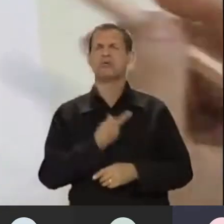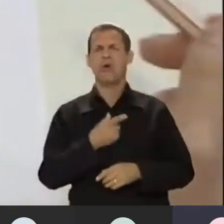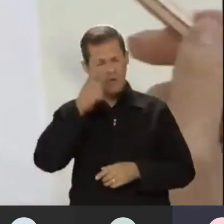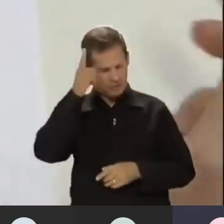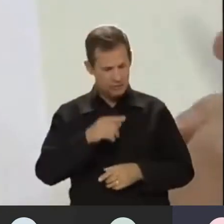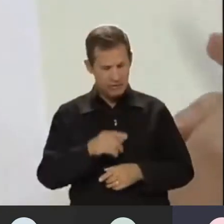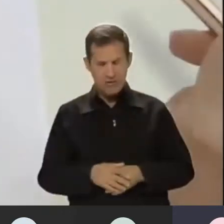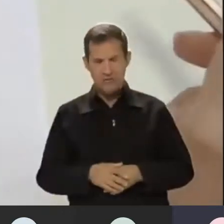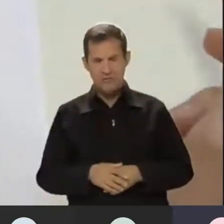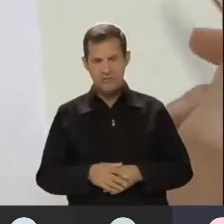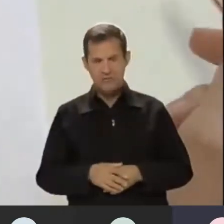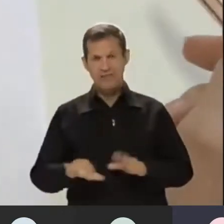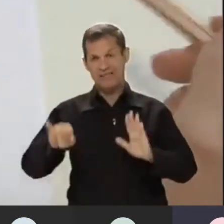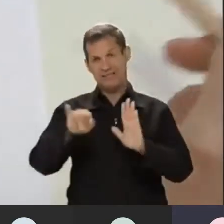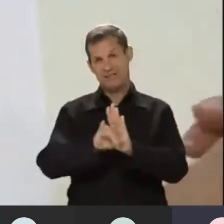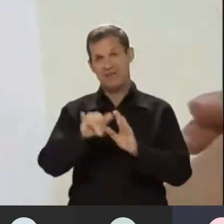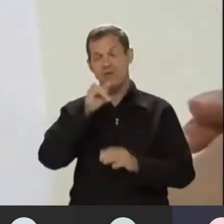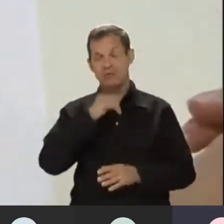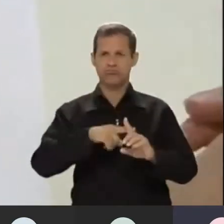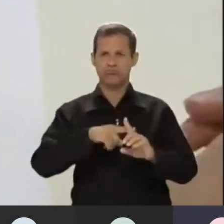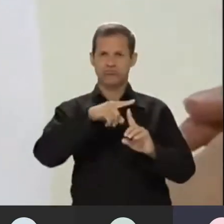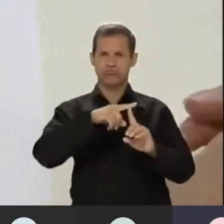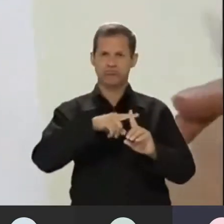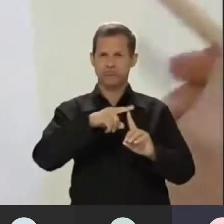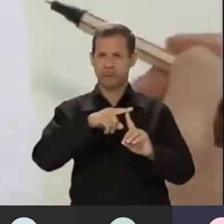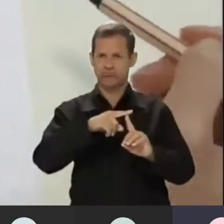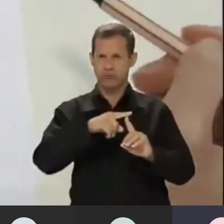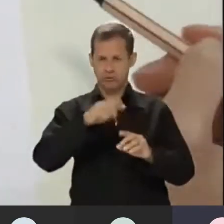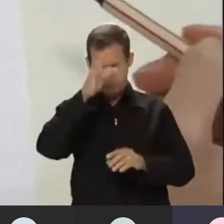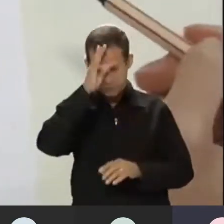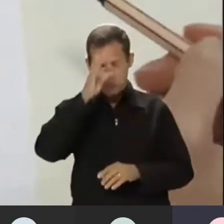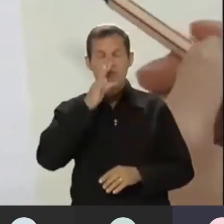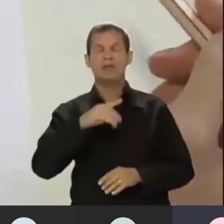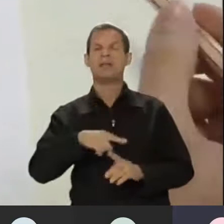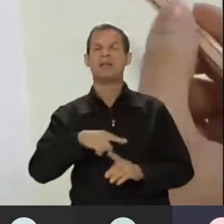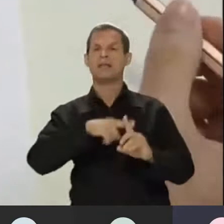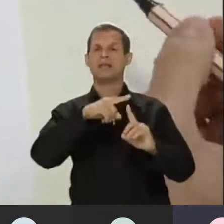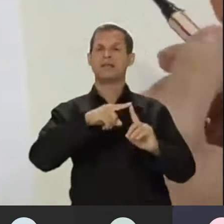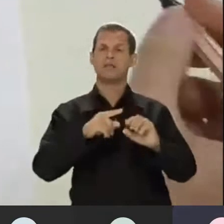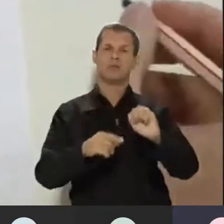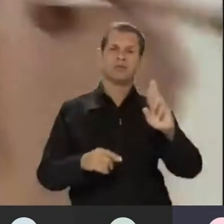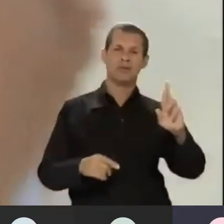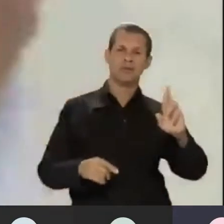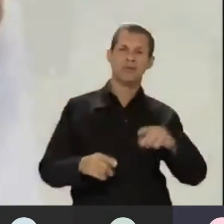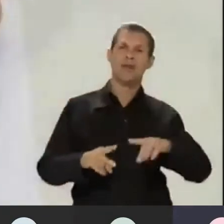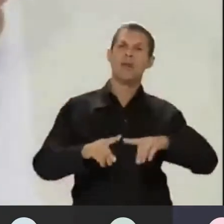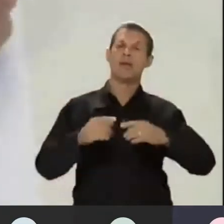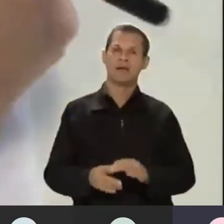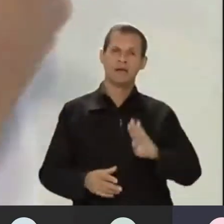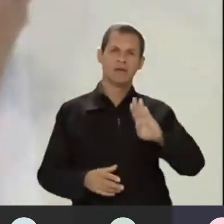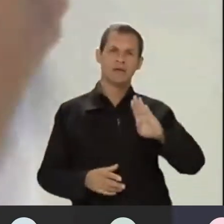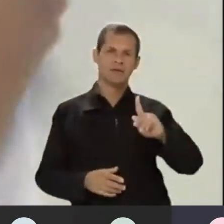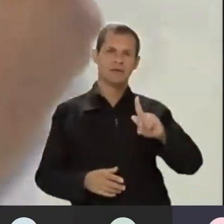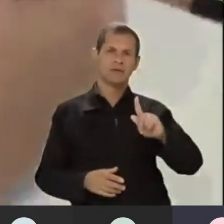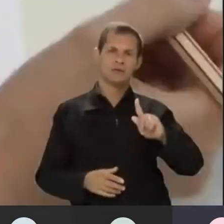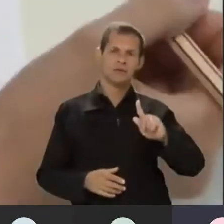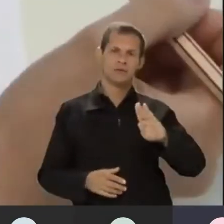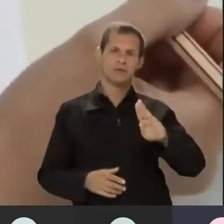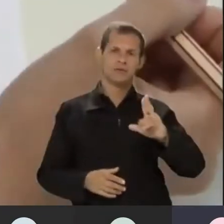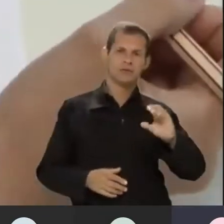que a gente consegue obter, por exemplo, com um termômetro convencional, que pega essa temperatura do ar, tá bom? De bulbo seco, a gente